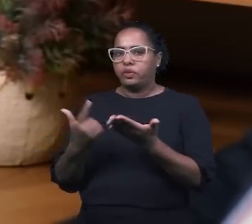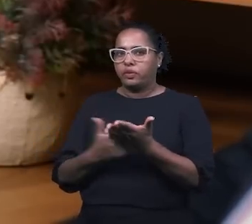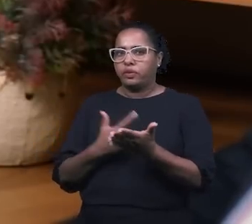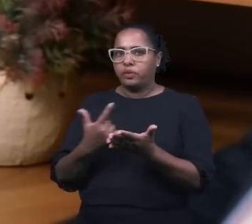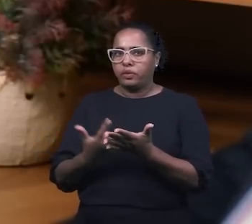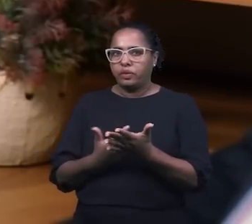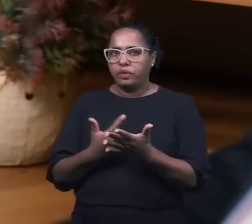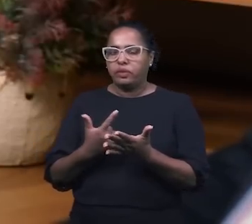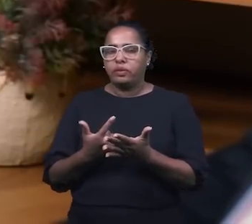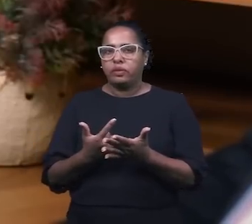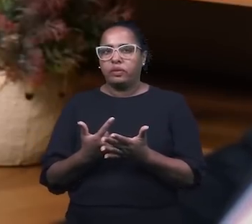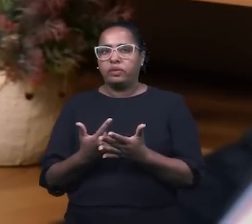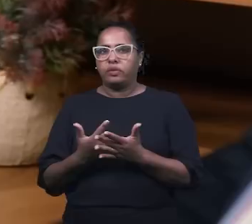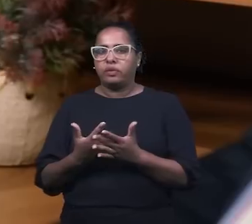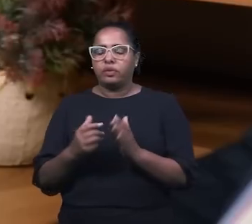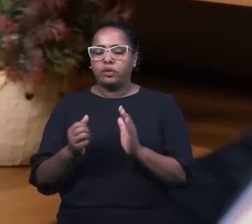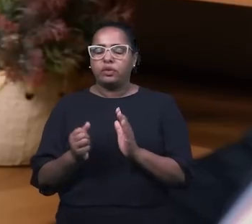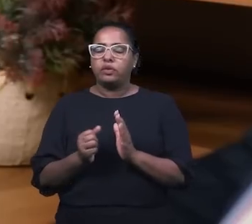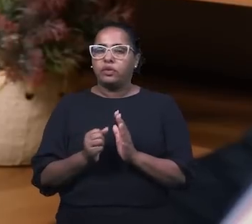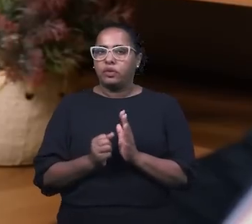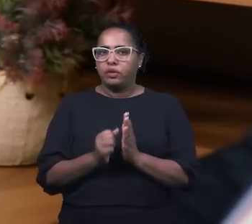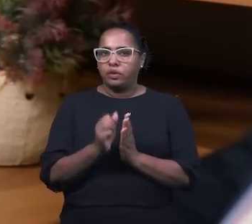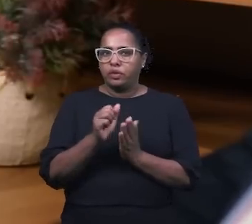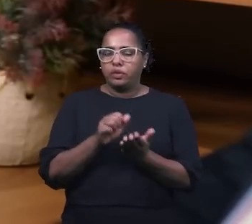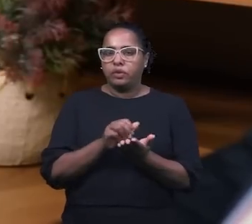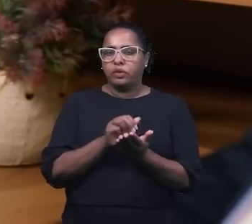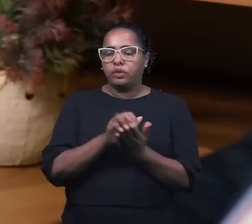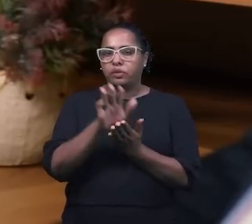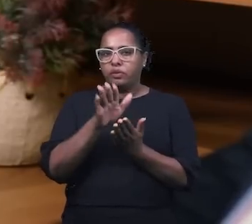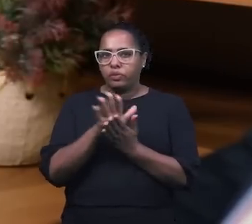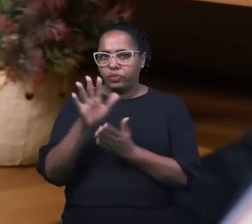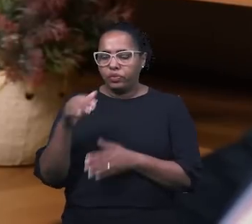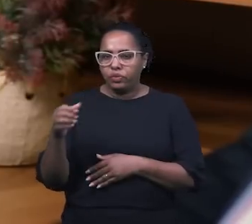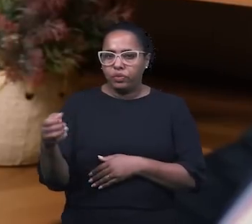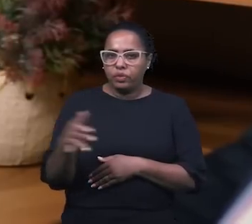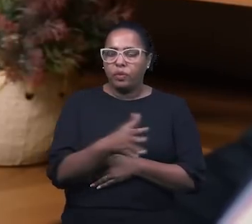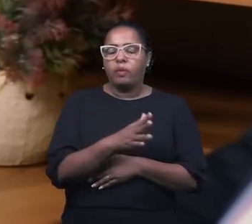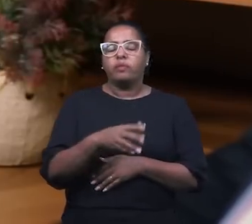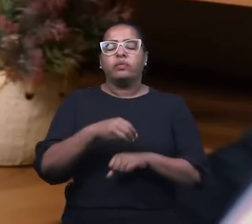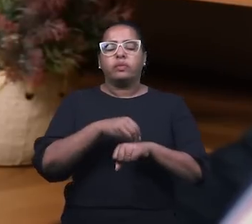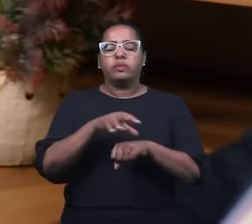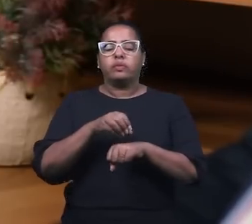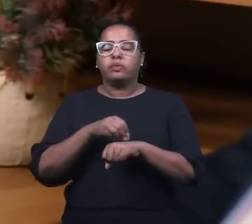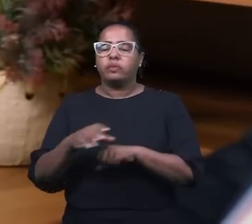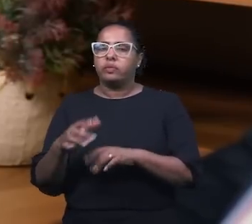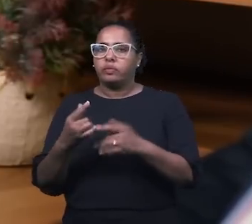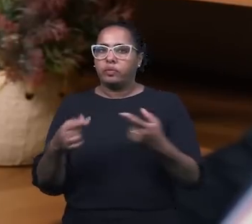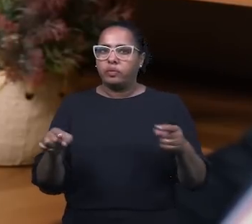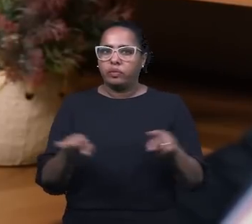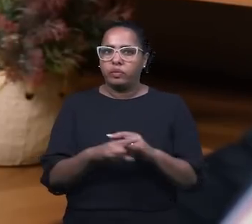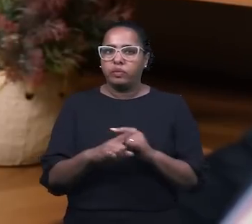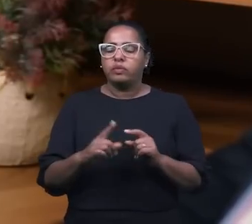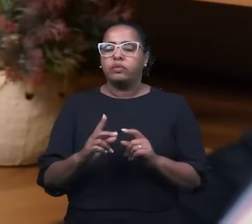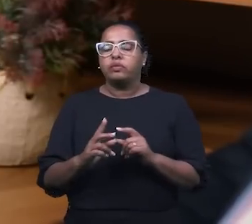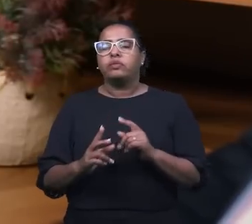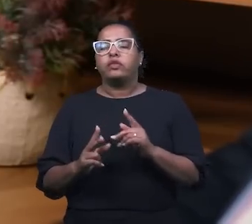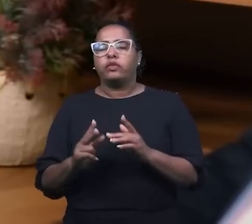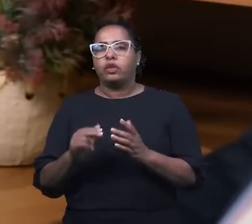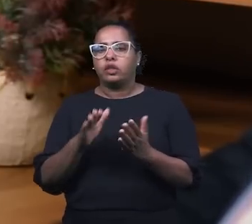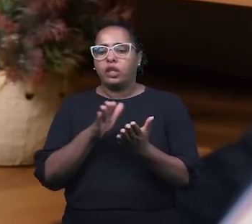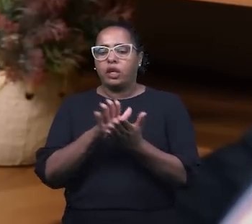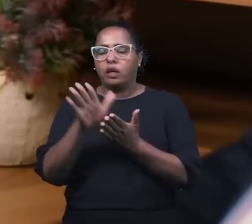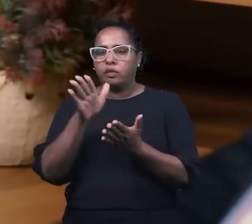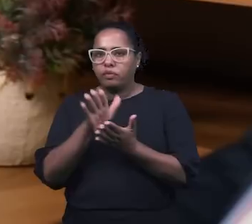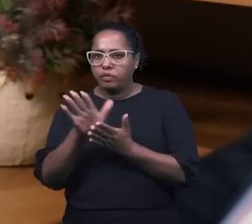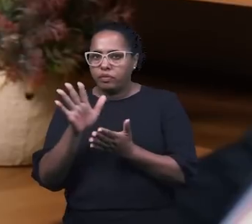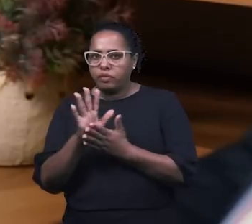para quando sai uma edição nova. E nós indicamos esses hinos, quando tem uma nova edição da